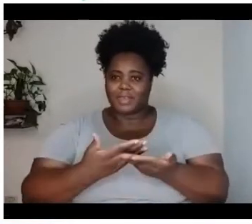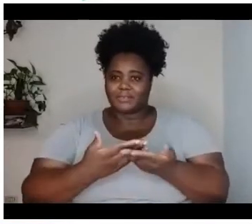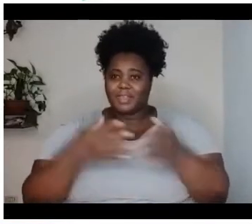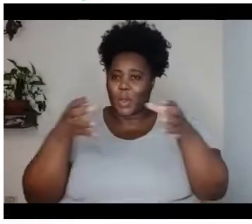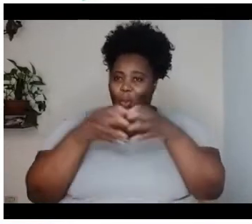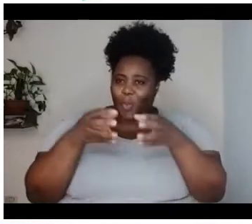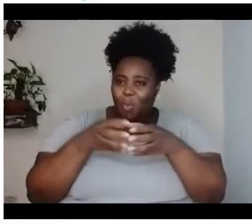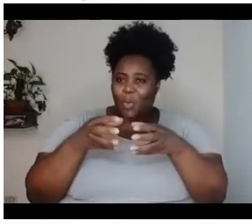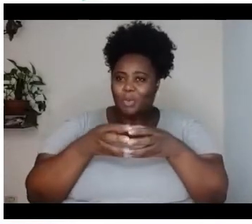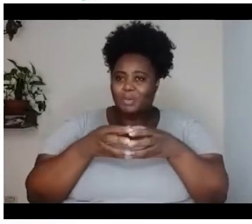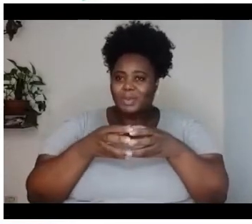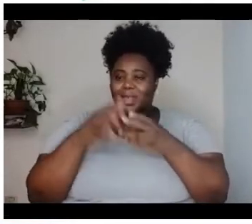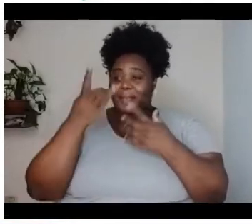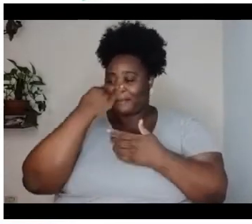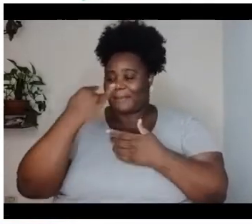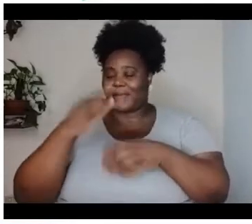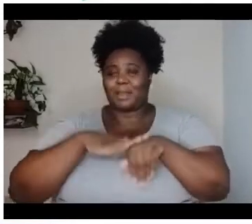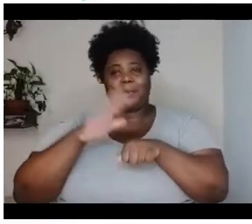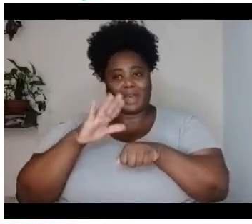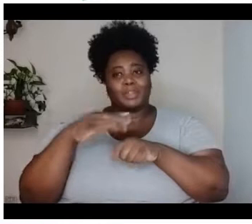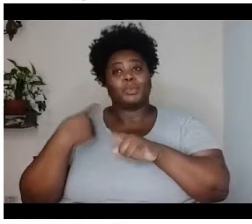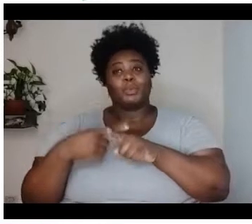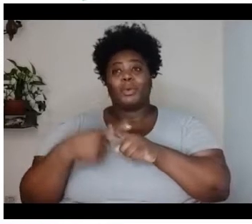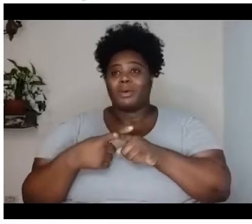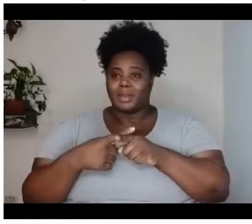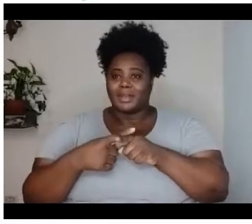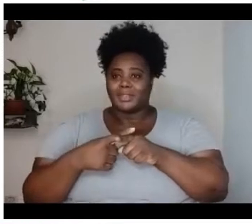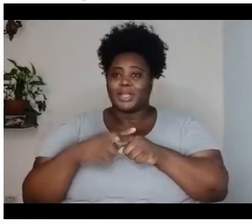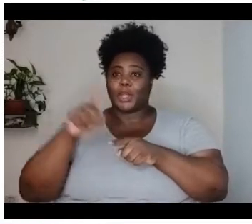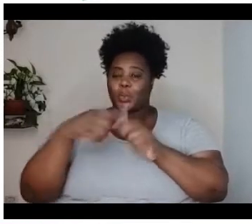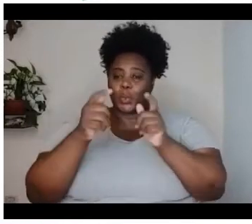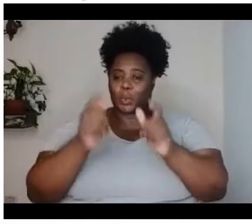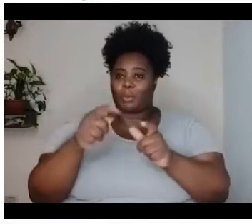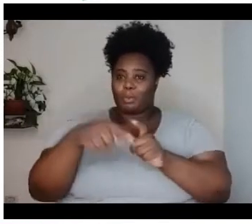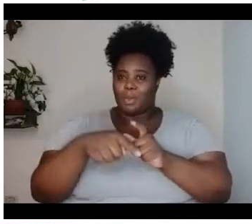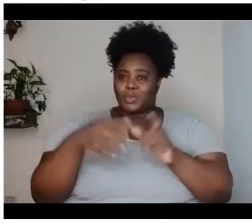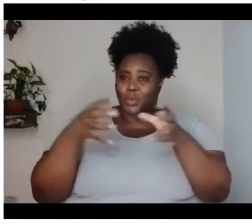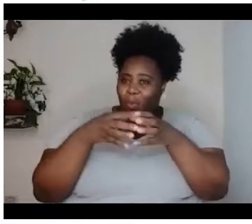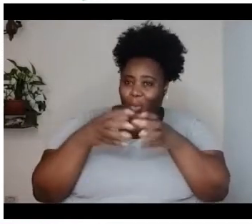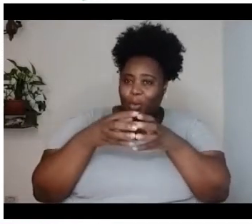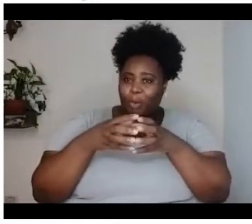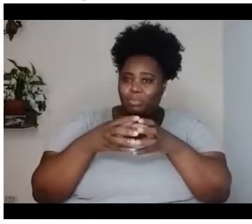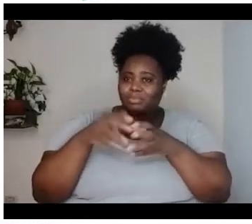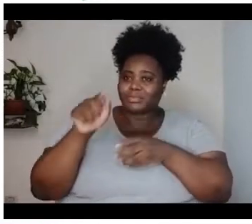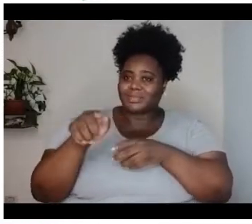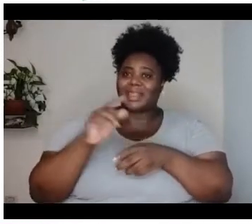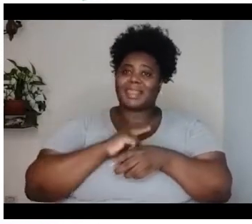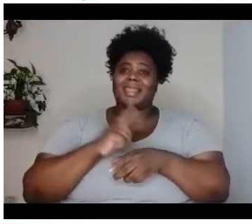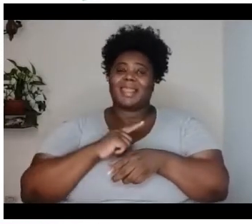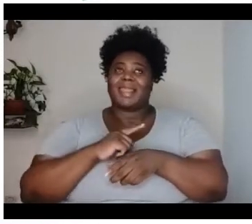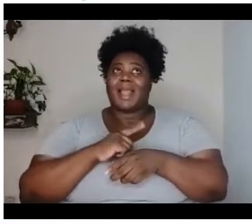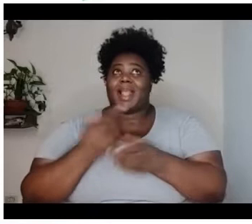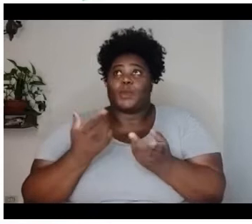coletiva, ele me atrai muito mais, porque no espaço coletivo você tem o